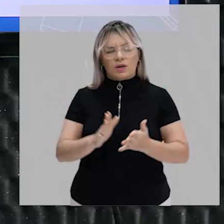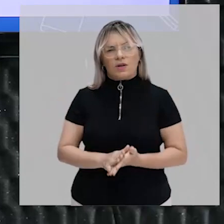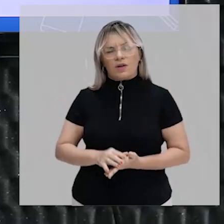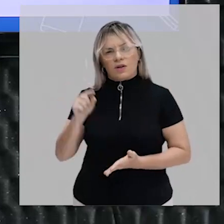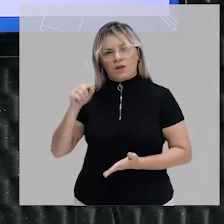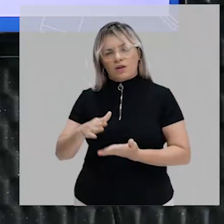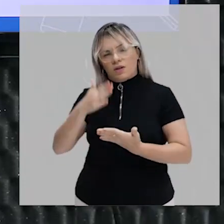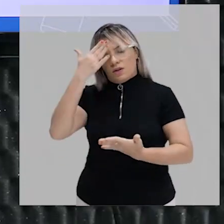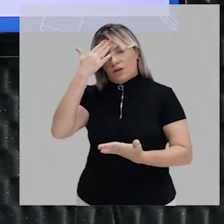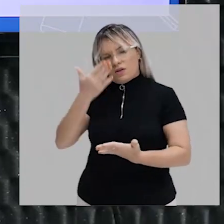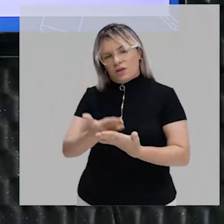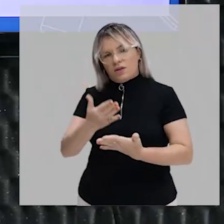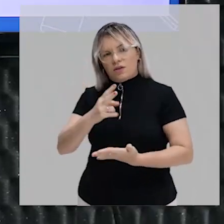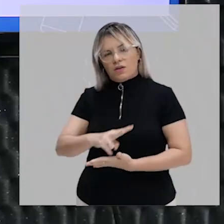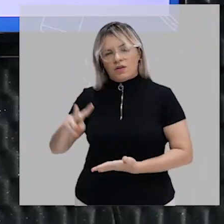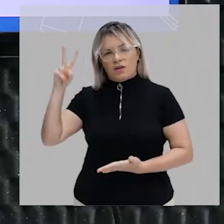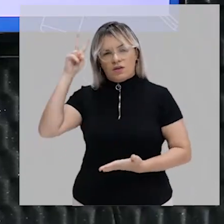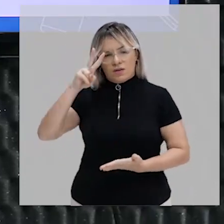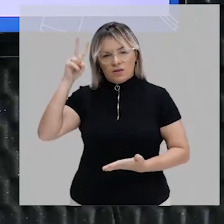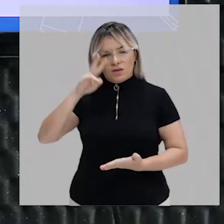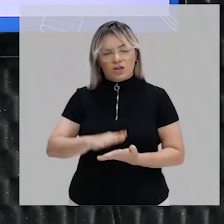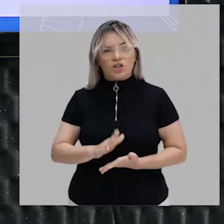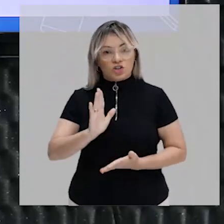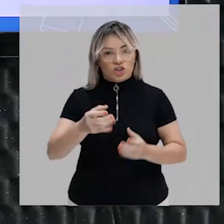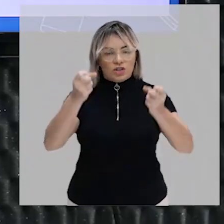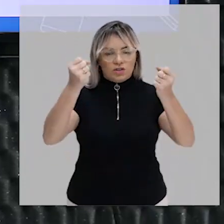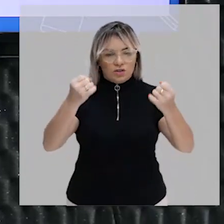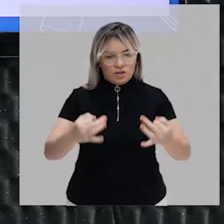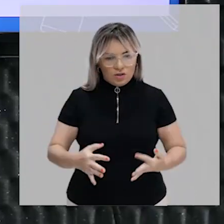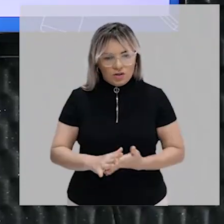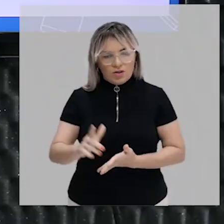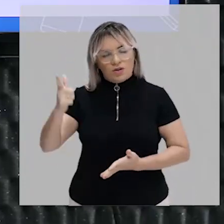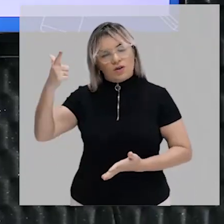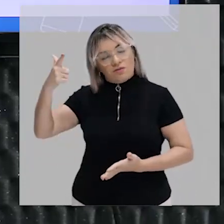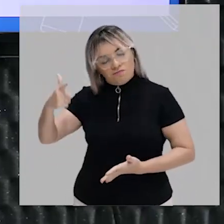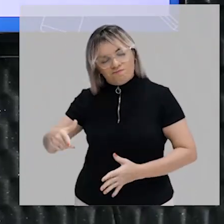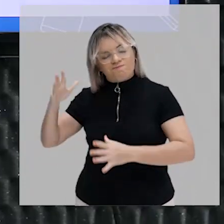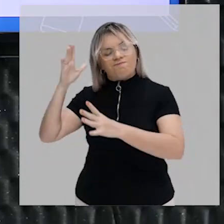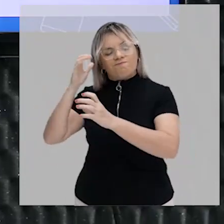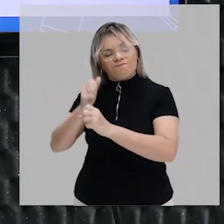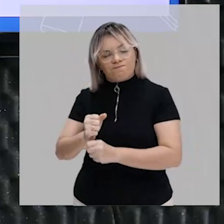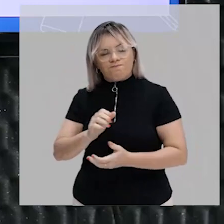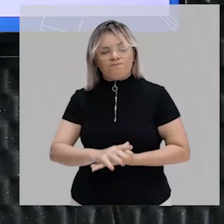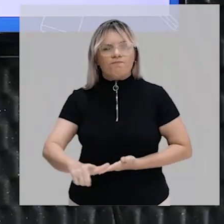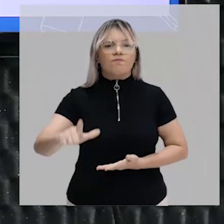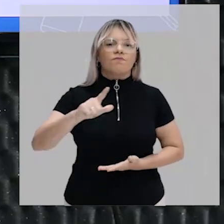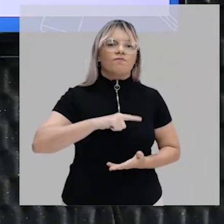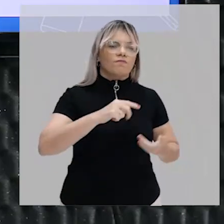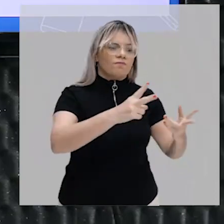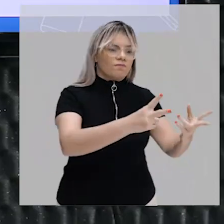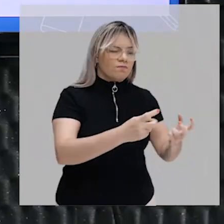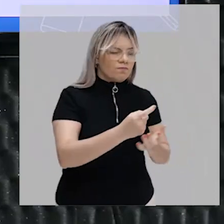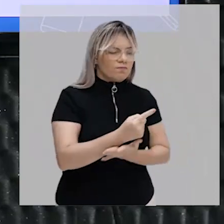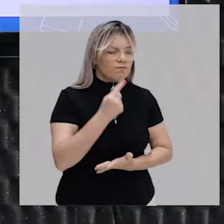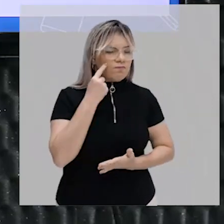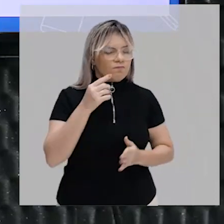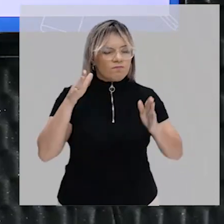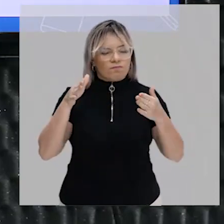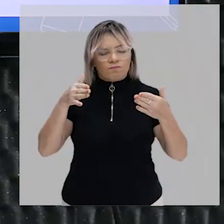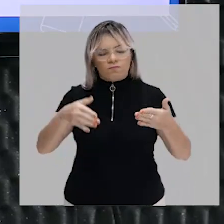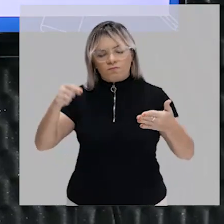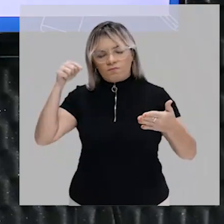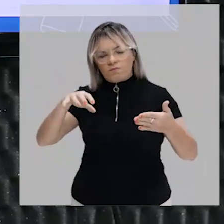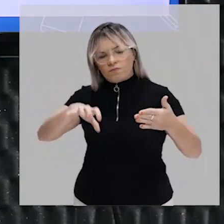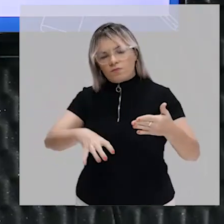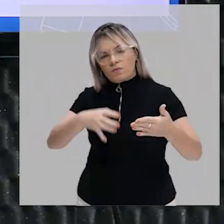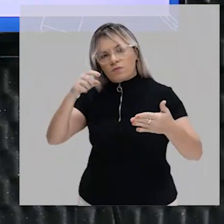você deve lembrar, acabei de mencionar, mas vou repetir. Eu falei assim, ó, você tem que estar atento caso